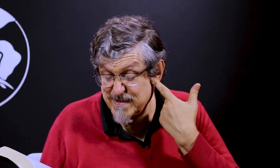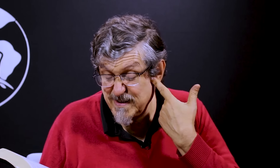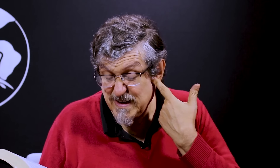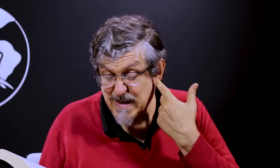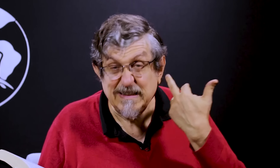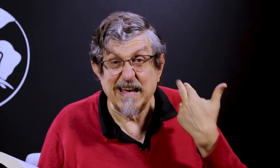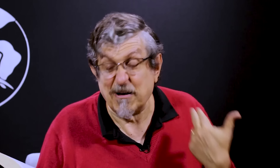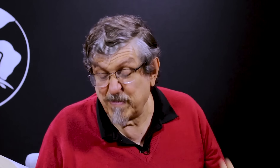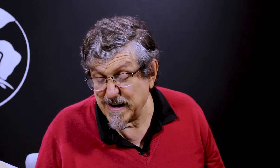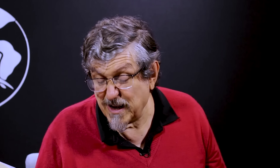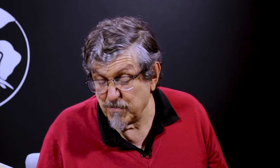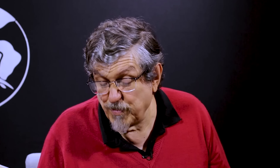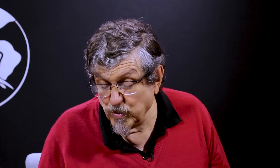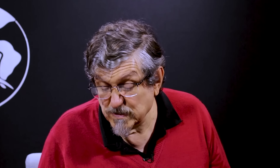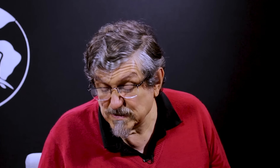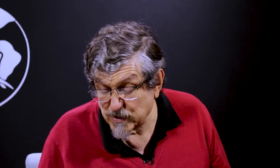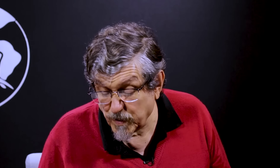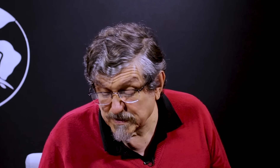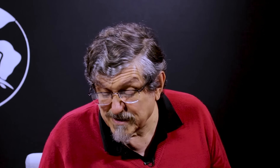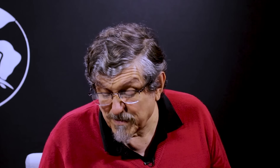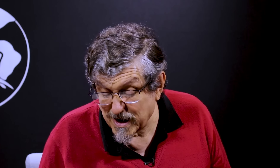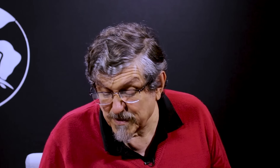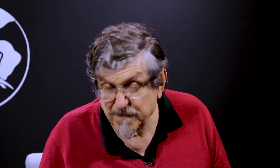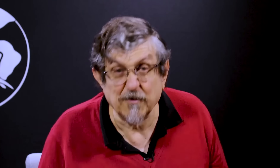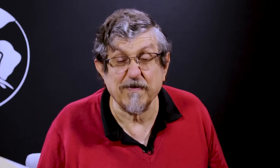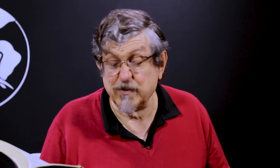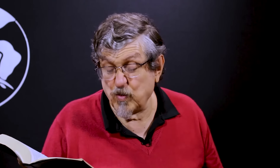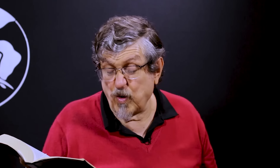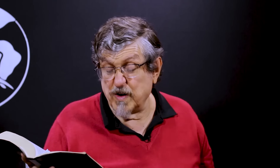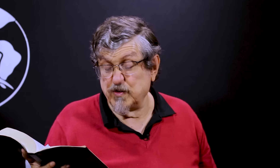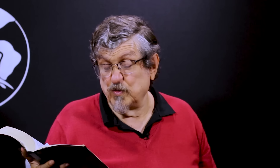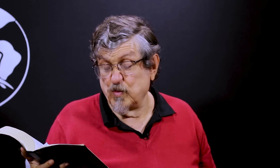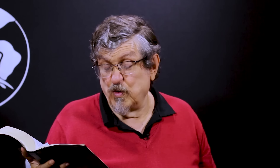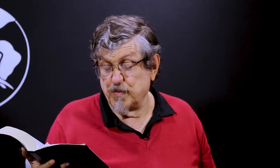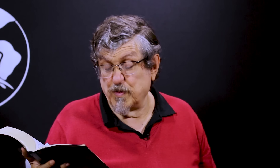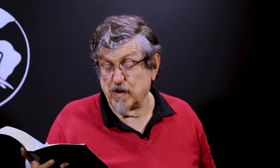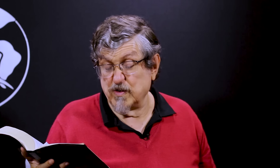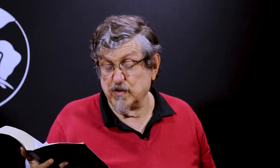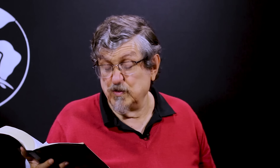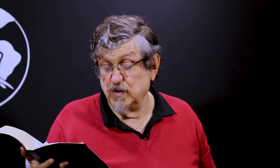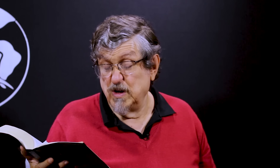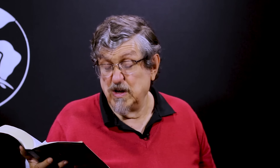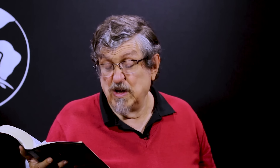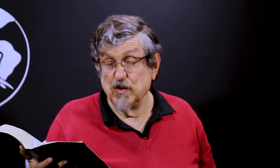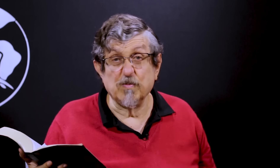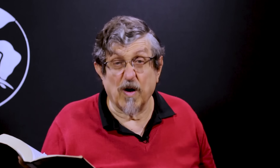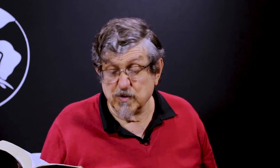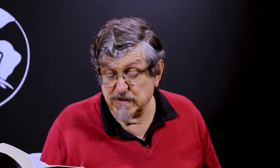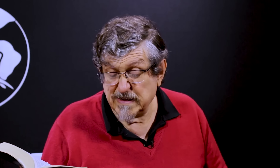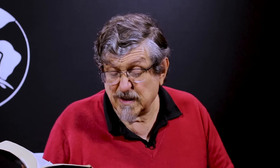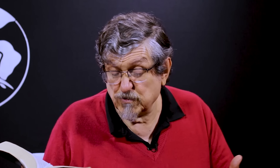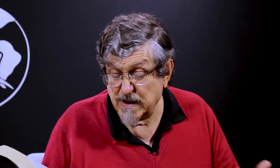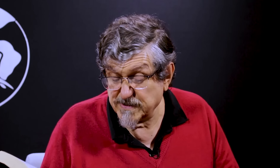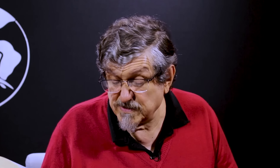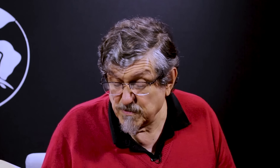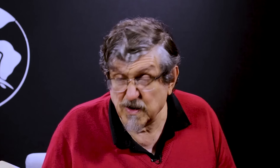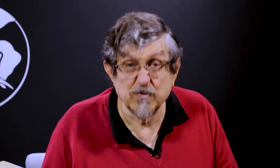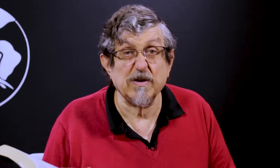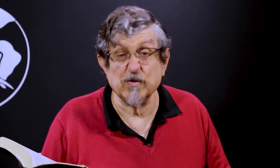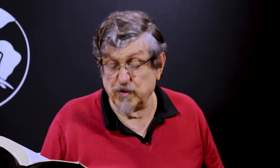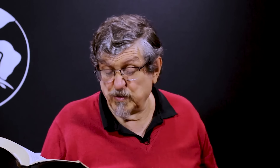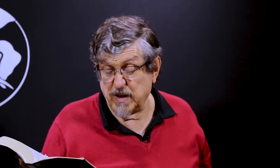cabeça nem apare a as pontas da barba Não façam cortes no corpo por causa do os mortos nem tatuagens